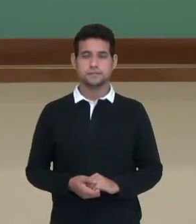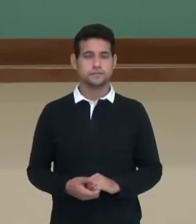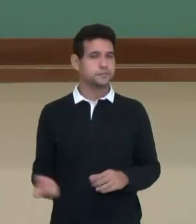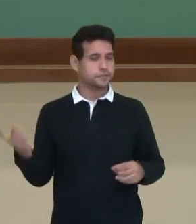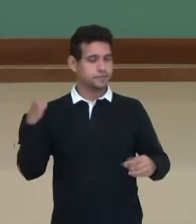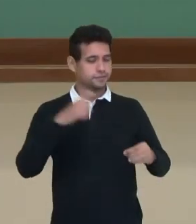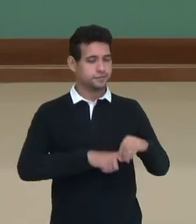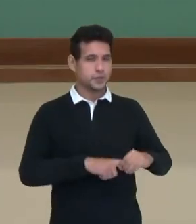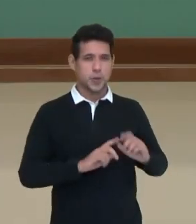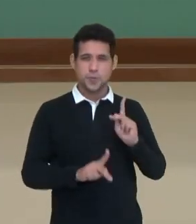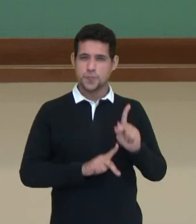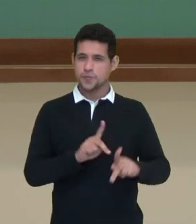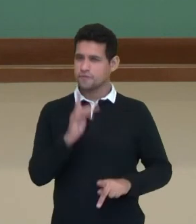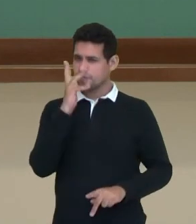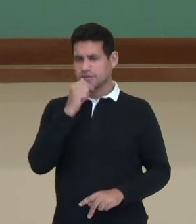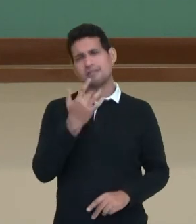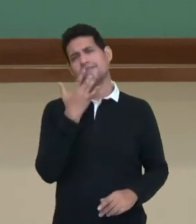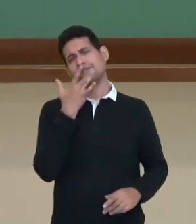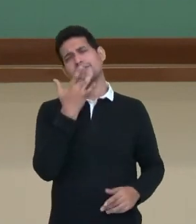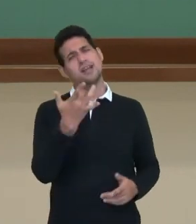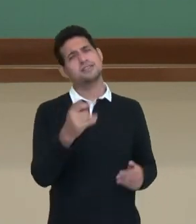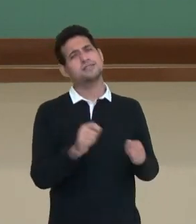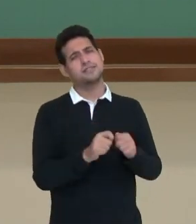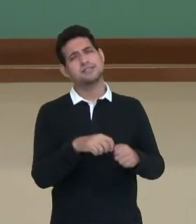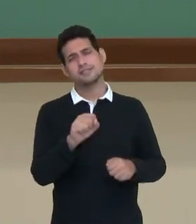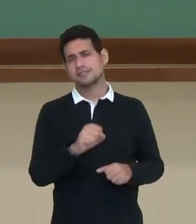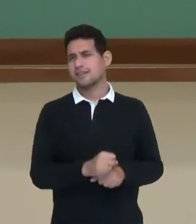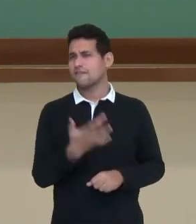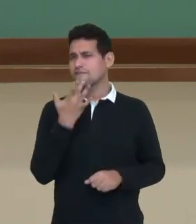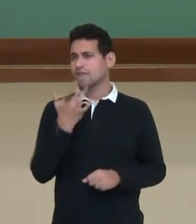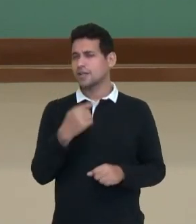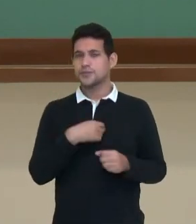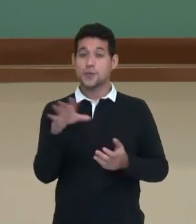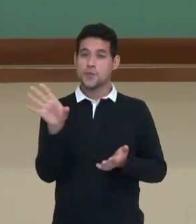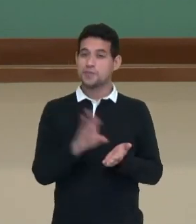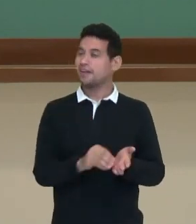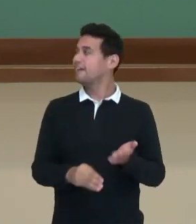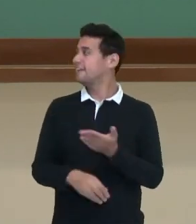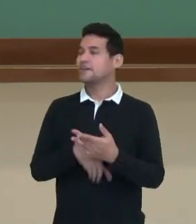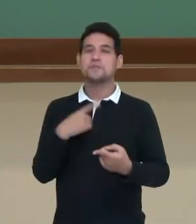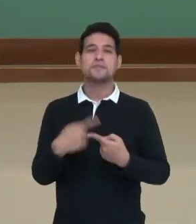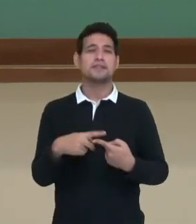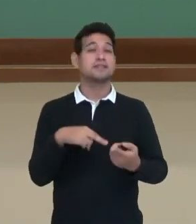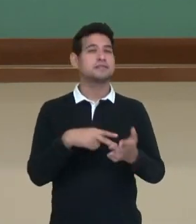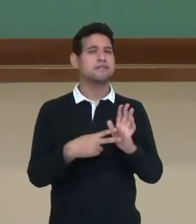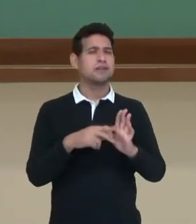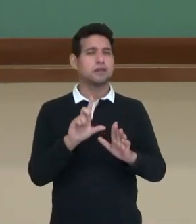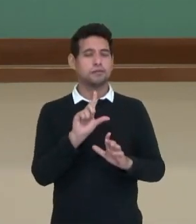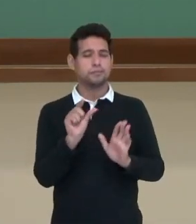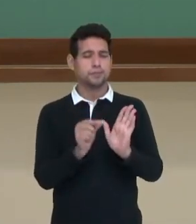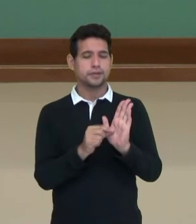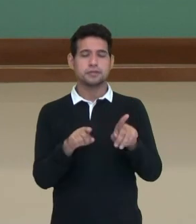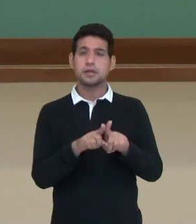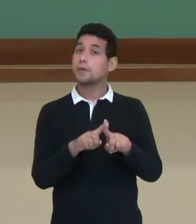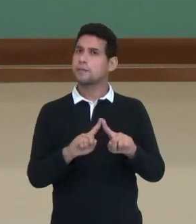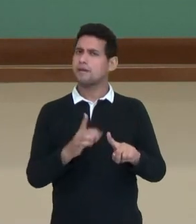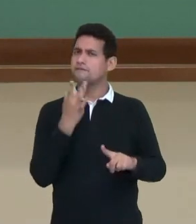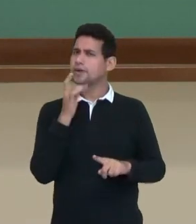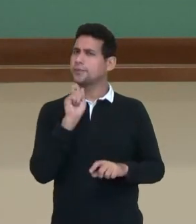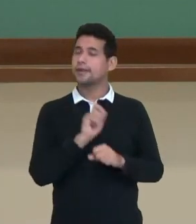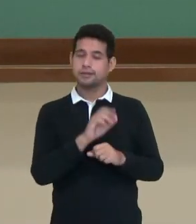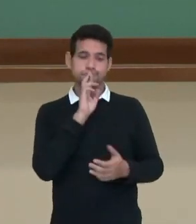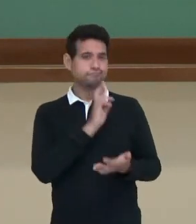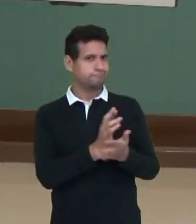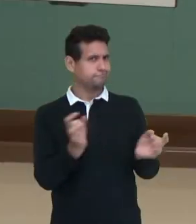Voltei, gente linda. Foi fácil fazer, foi fácil copiar, porque é uma questão bem curtinha e foi mais fácil